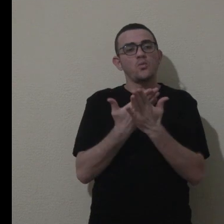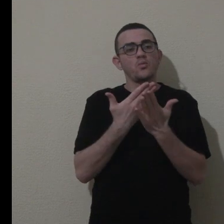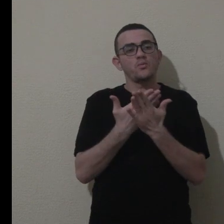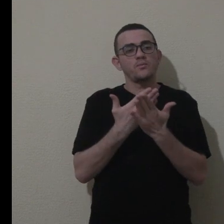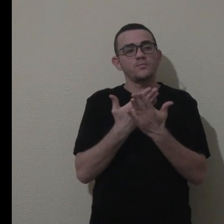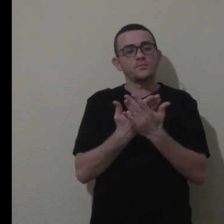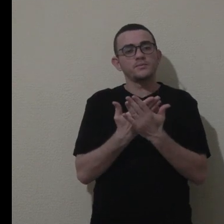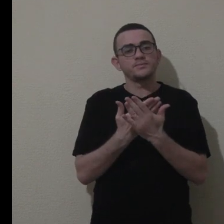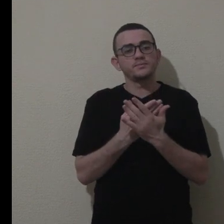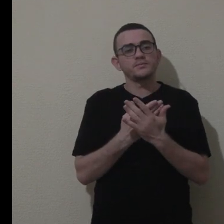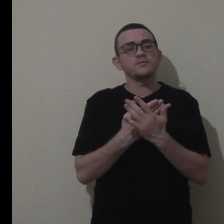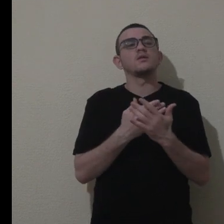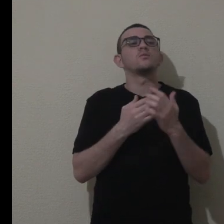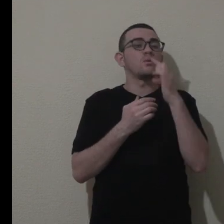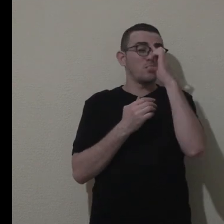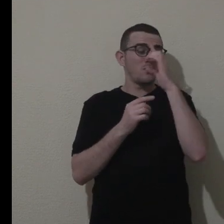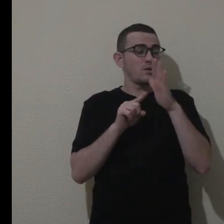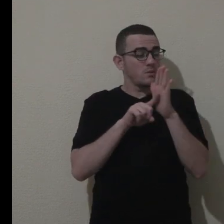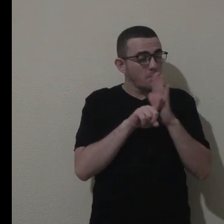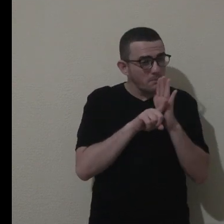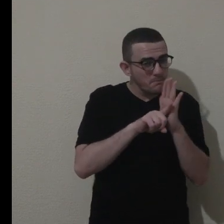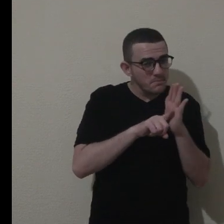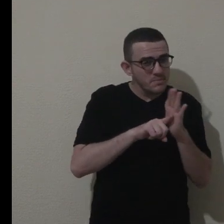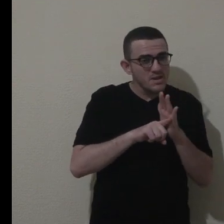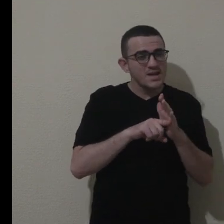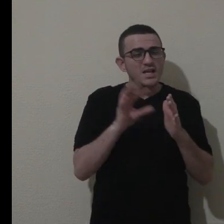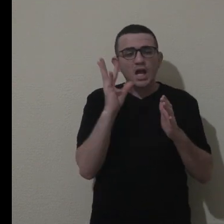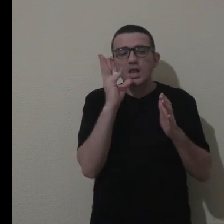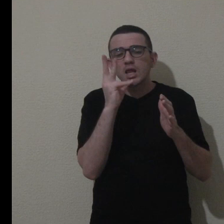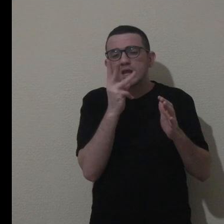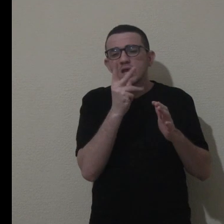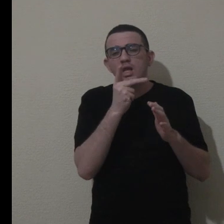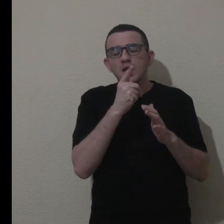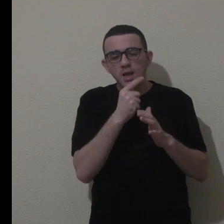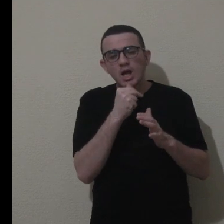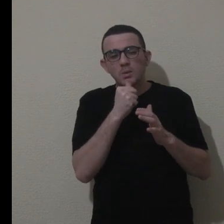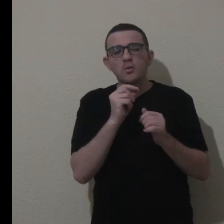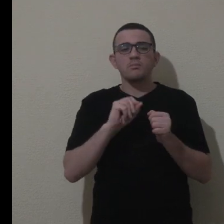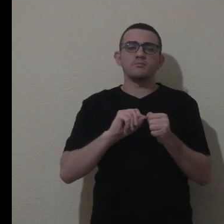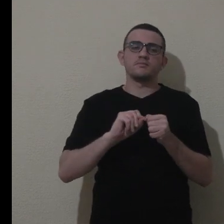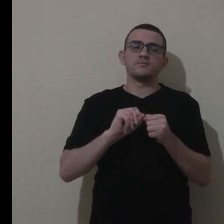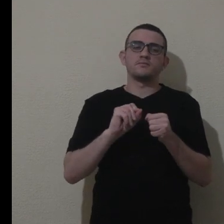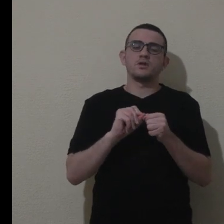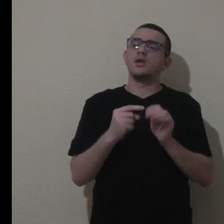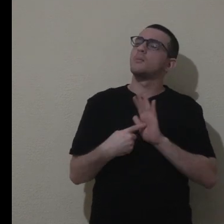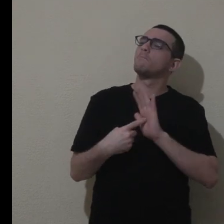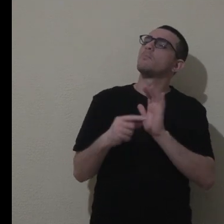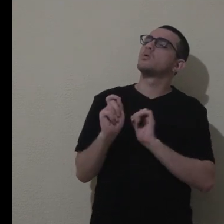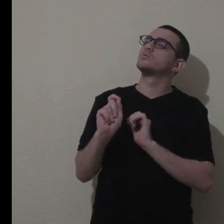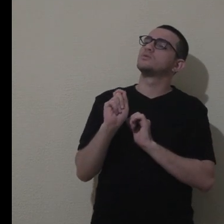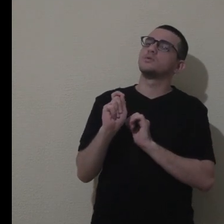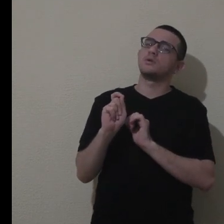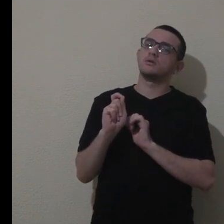um estudo que é um estudo randomizado e que demorou bastante tempo. O que ele